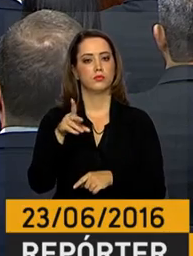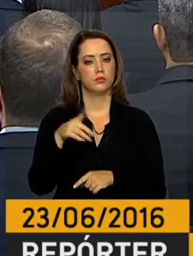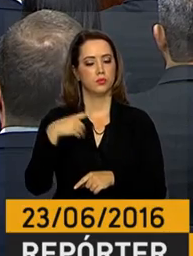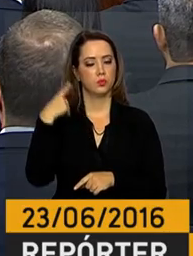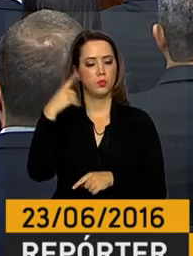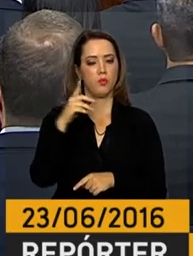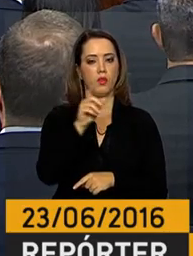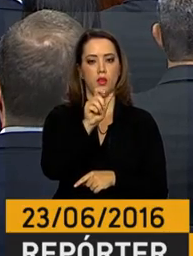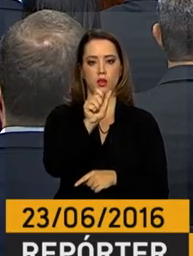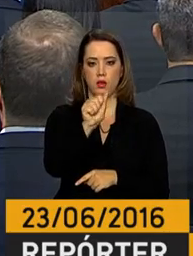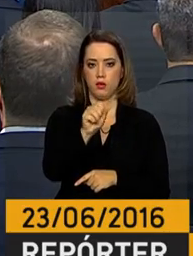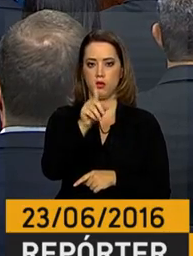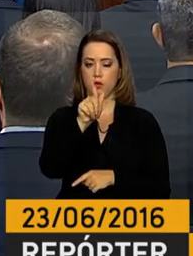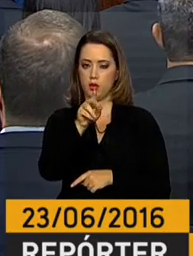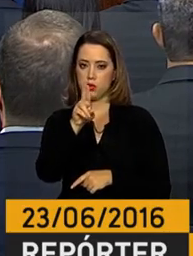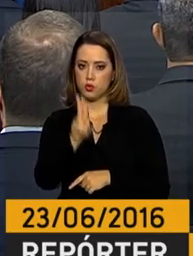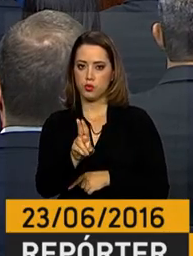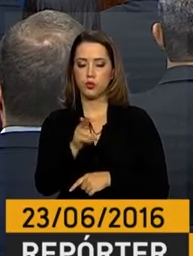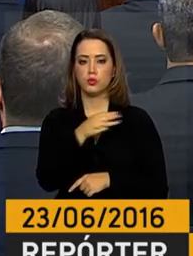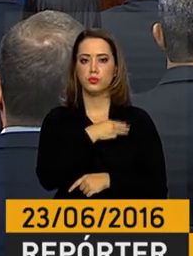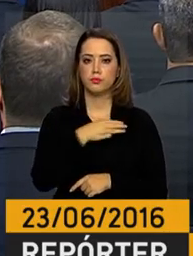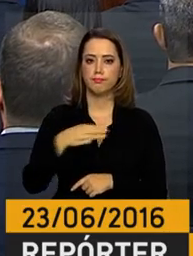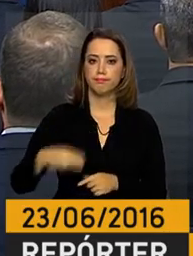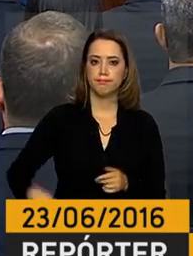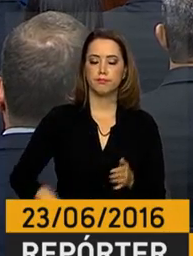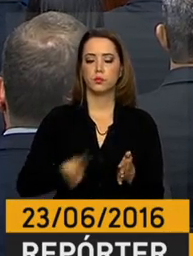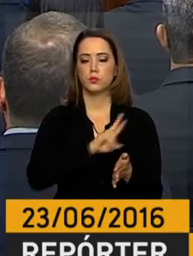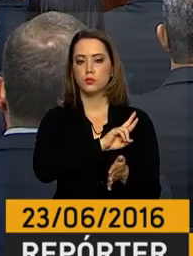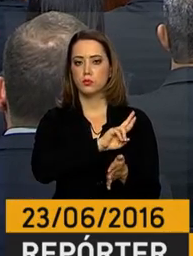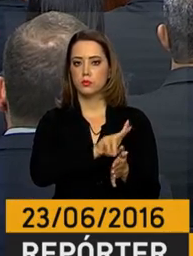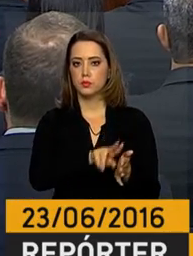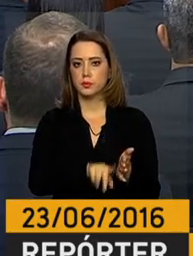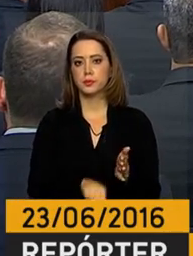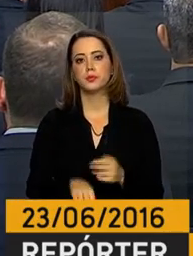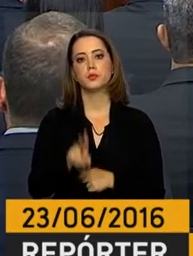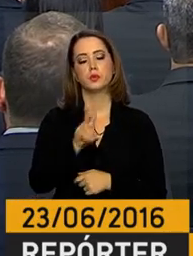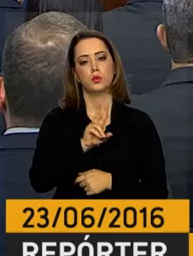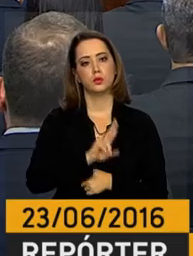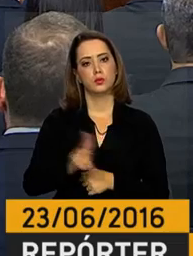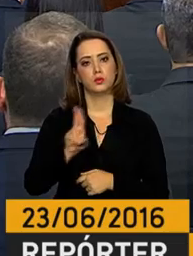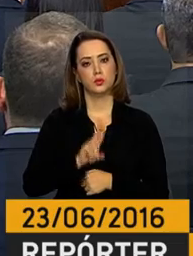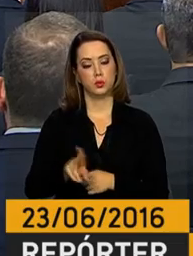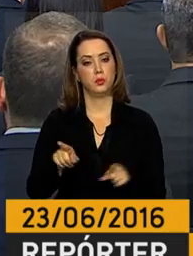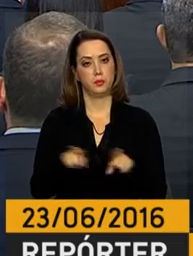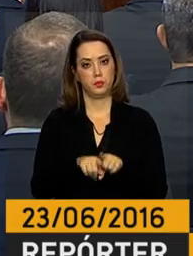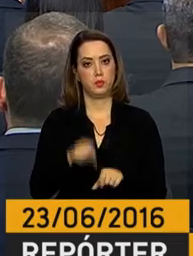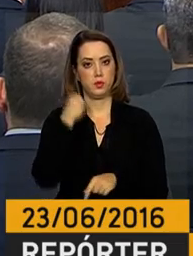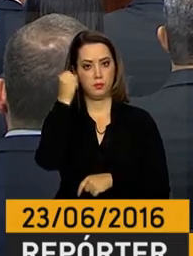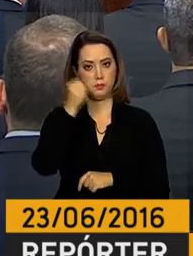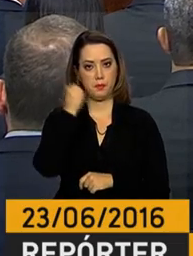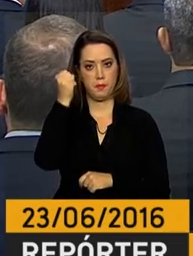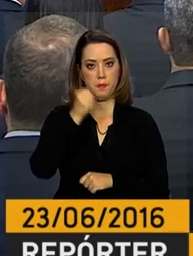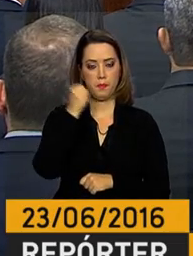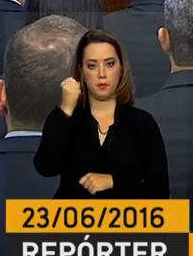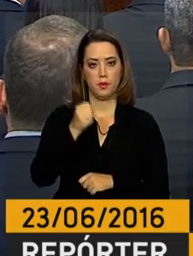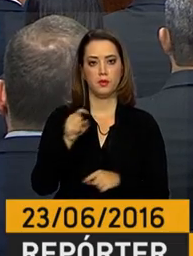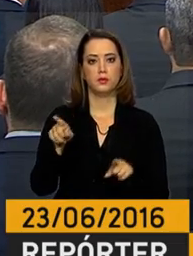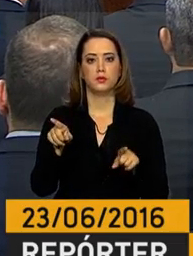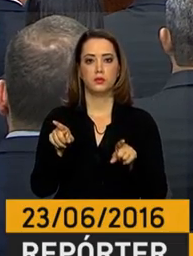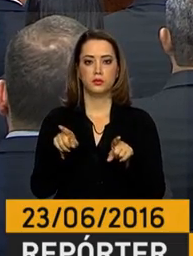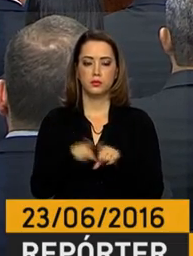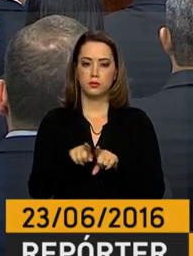Ministro Gilmar Mendes Ministro teoriza vasque senadores Líder eunício